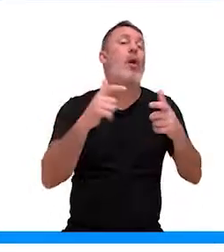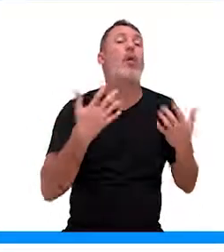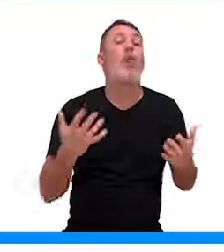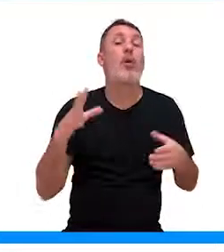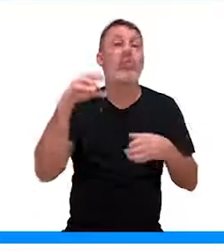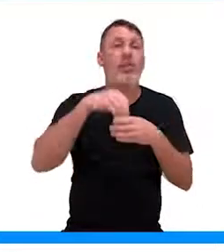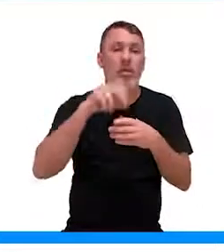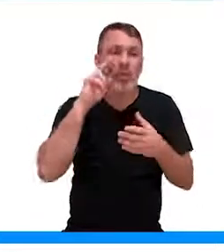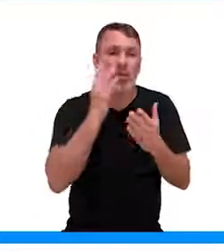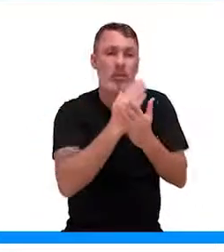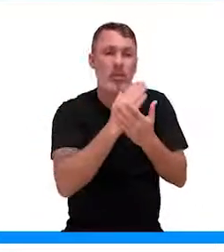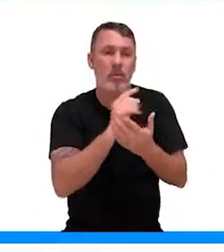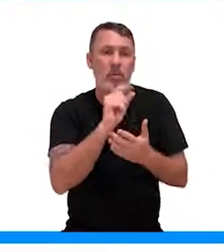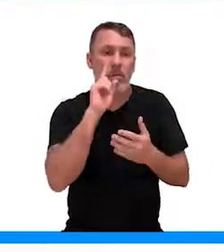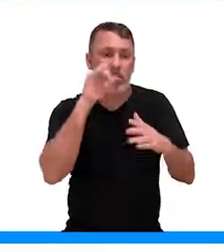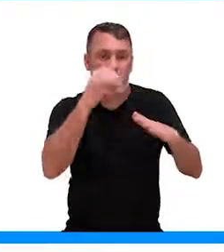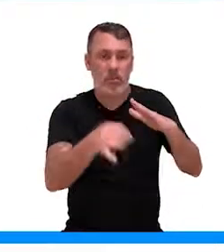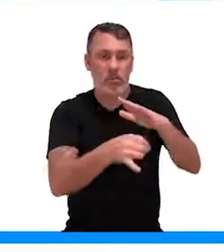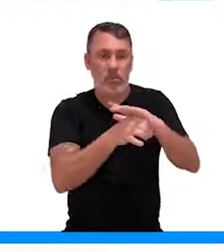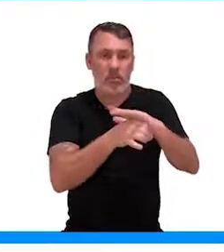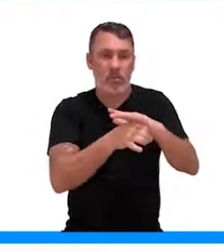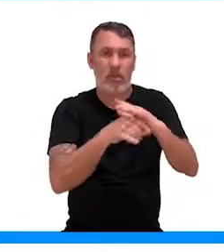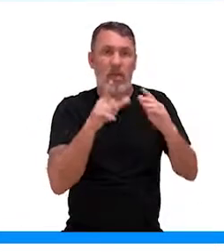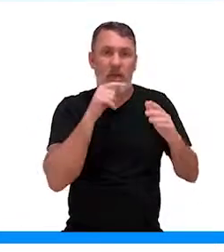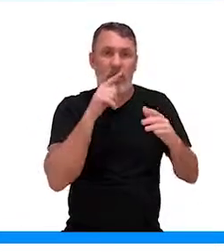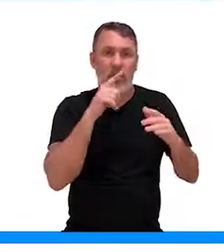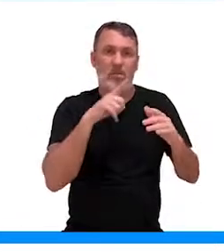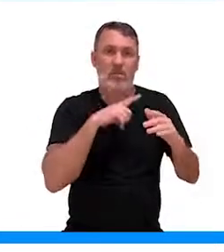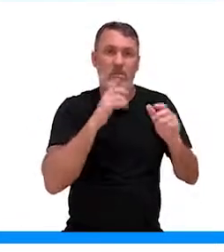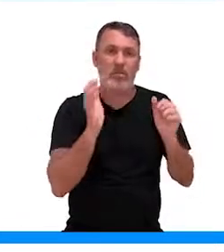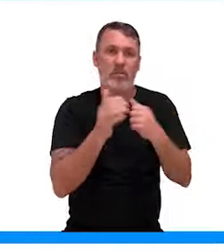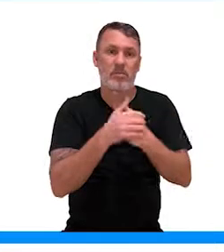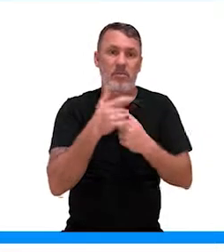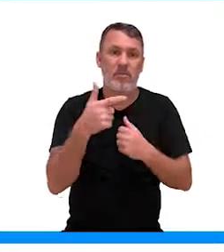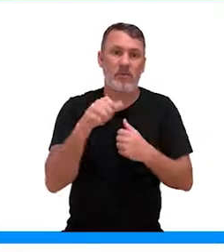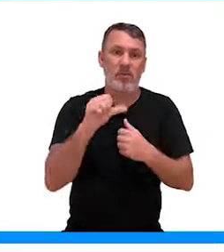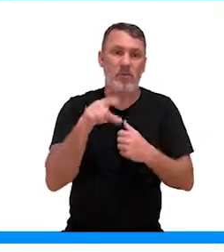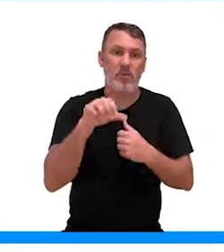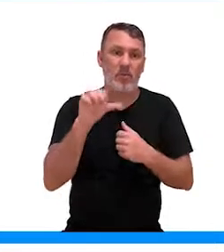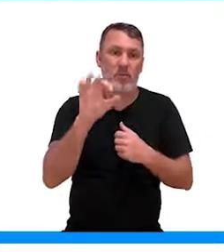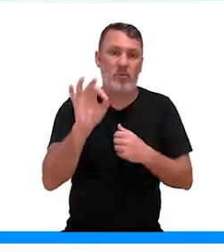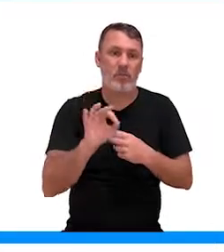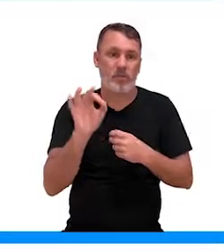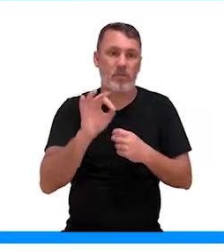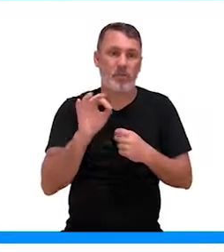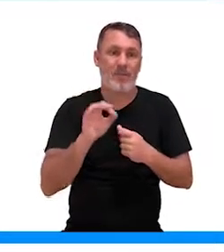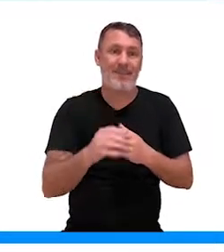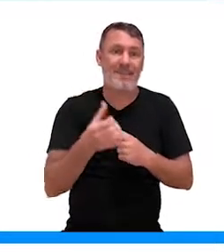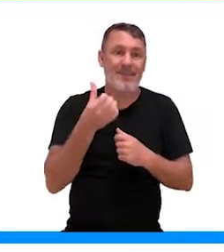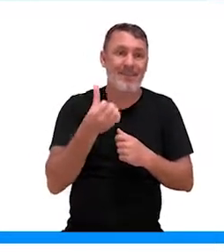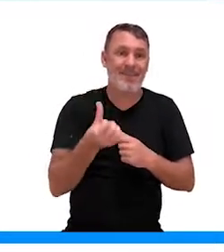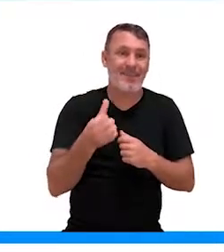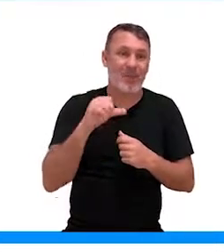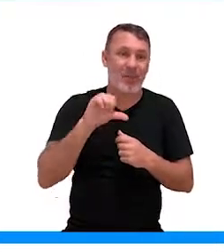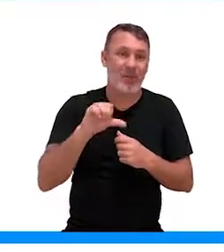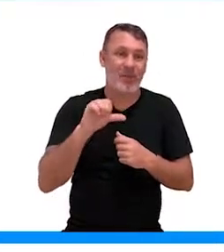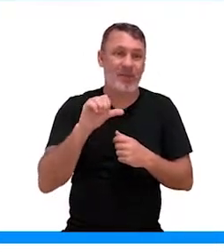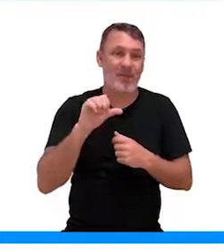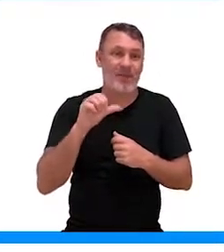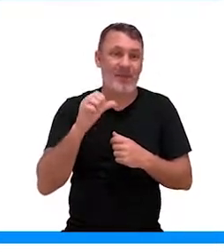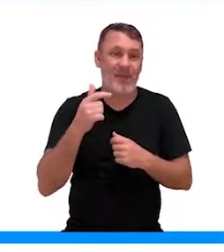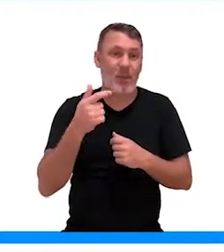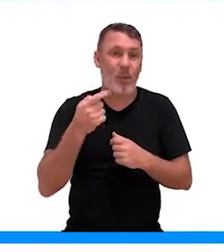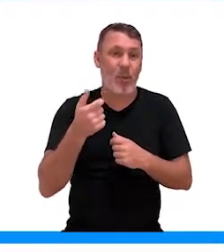em reservatórios subterrâneos, aquíferos, 29,9%, e 68,